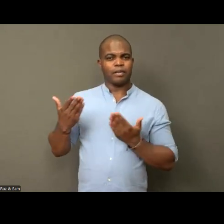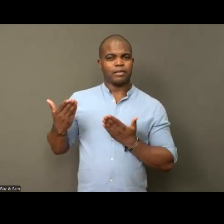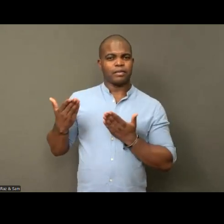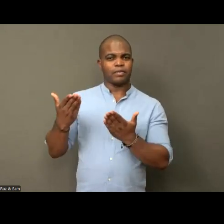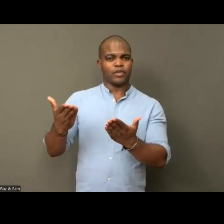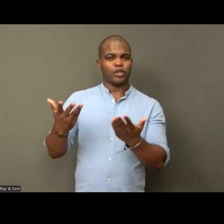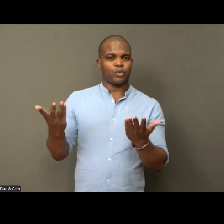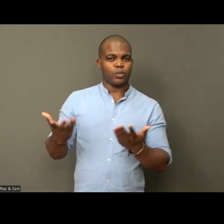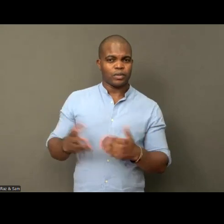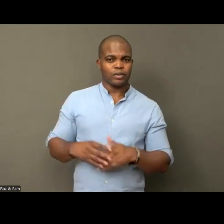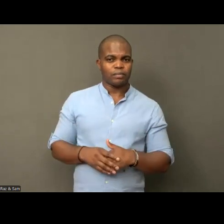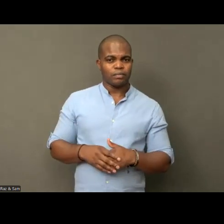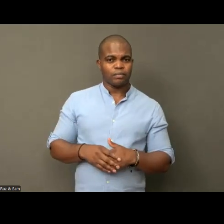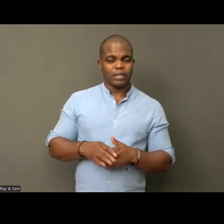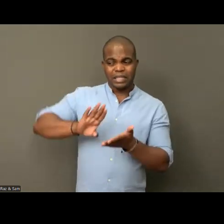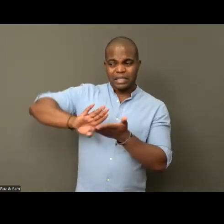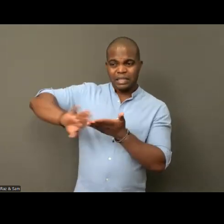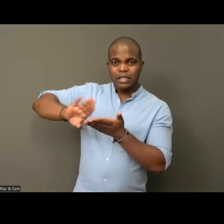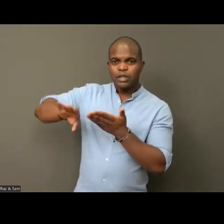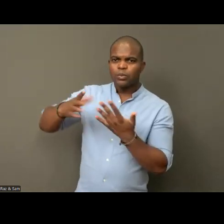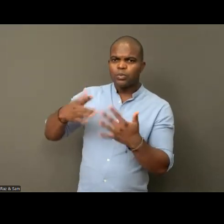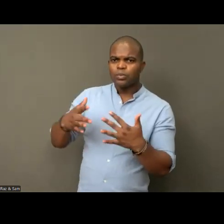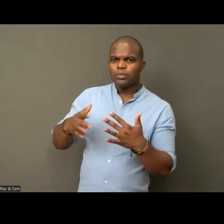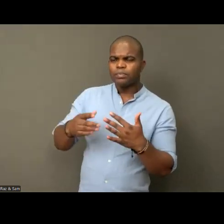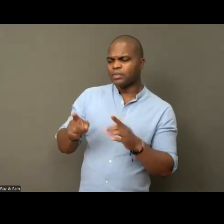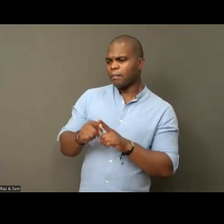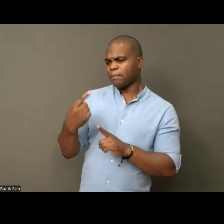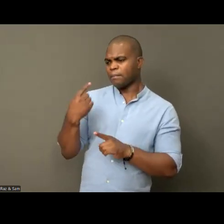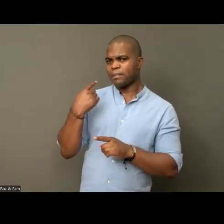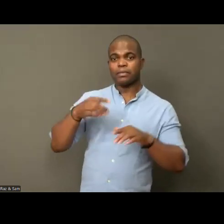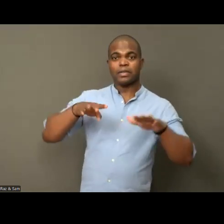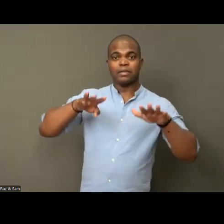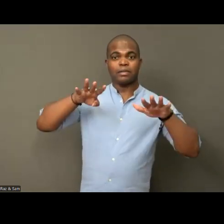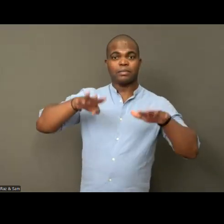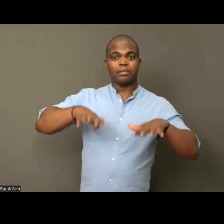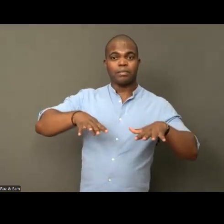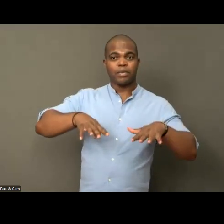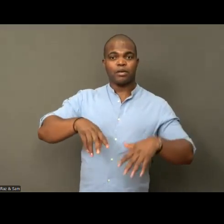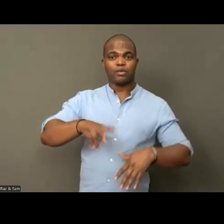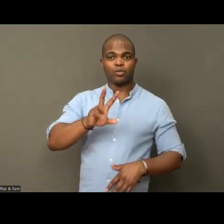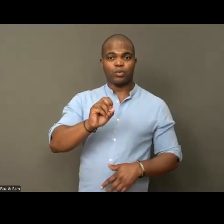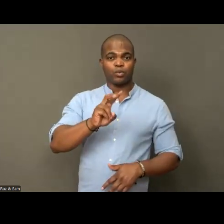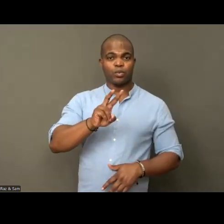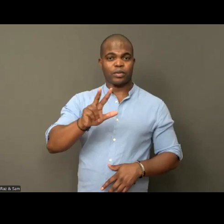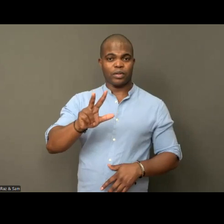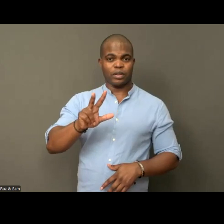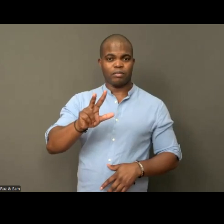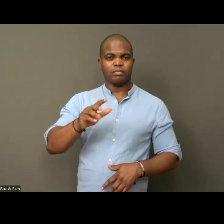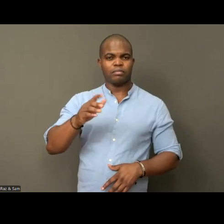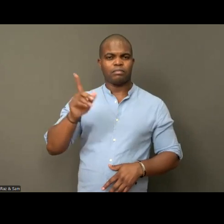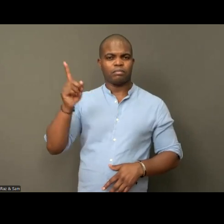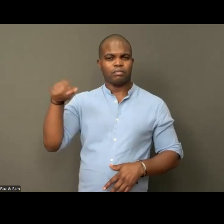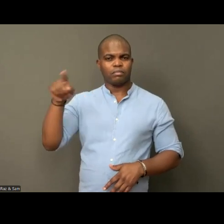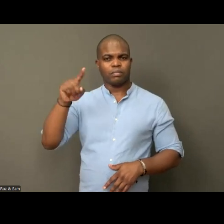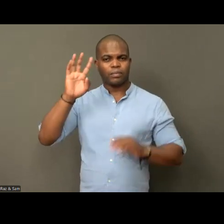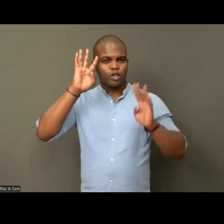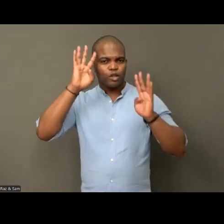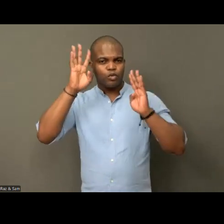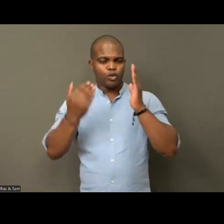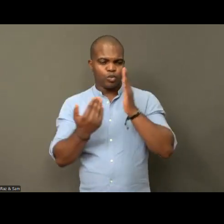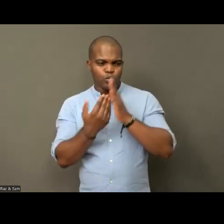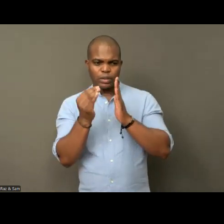e aproveitar as lições aprendidas durante a pandemia. Agora vou também falar em espanhol.